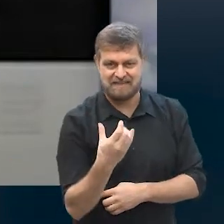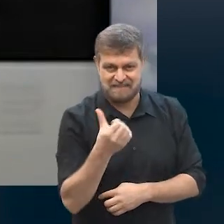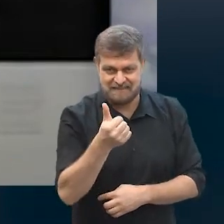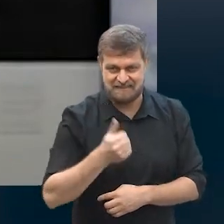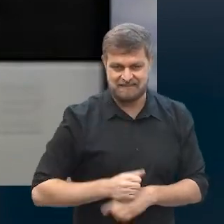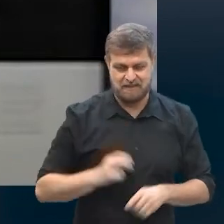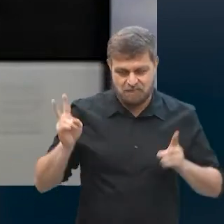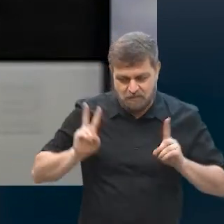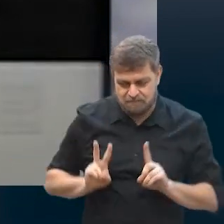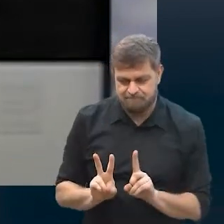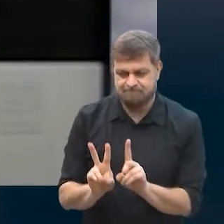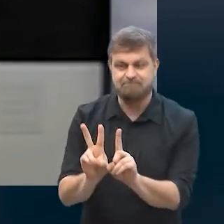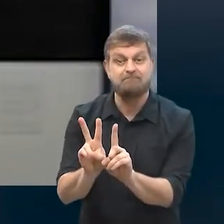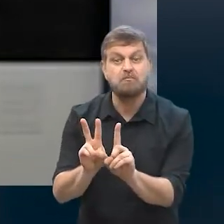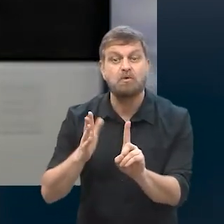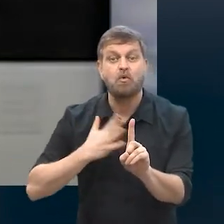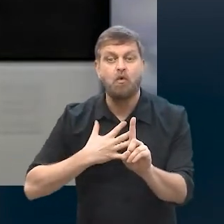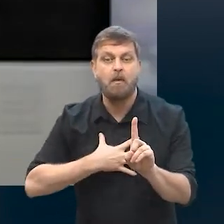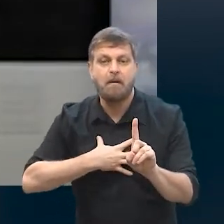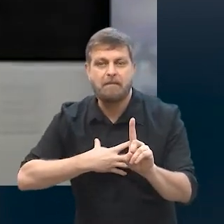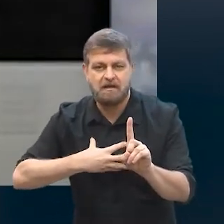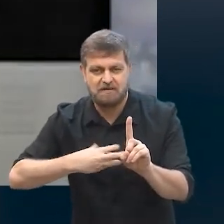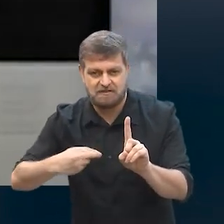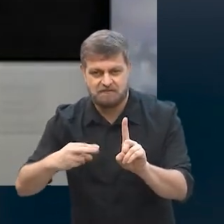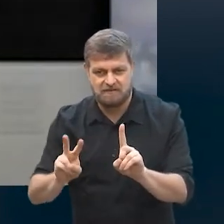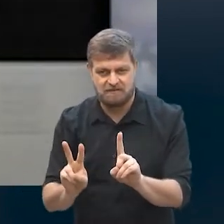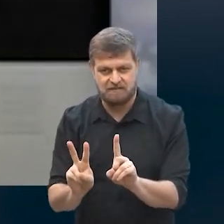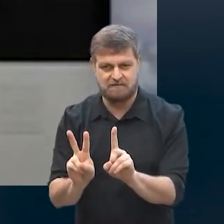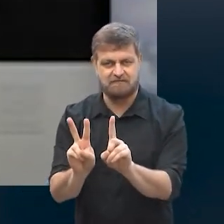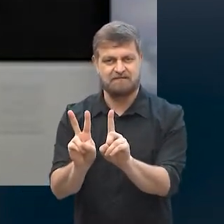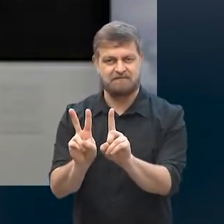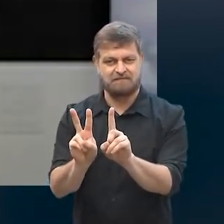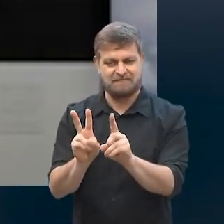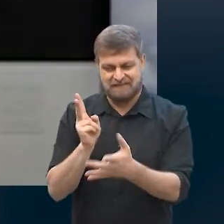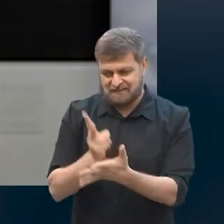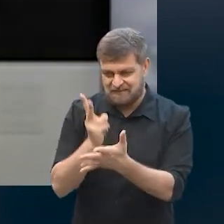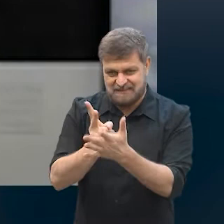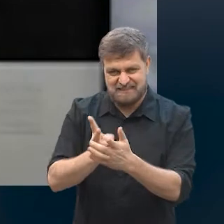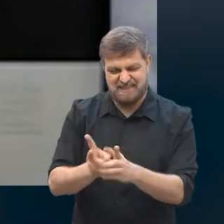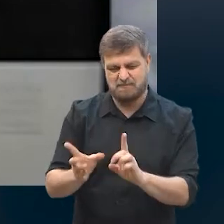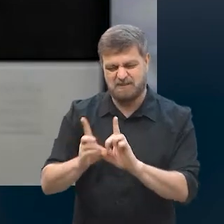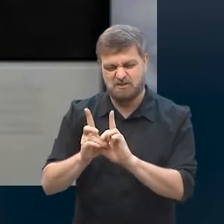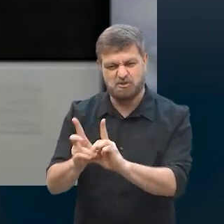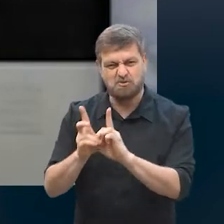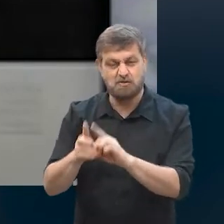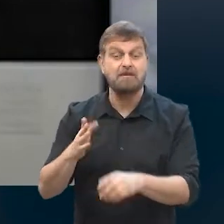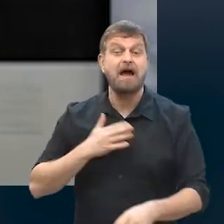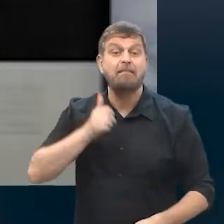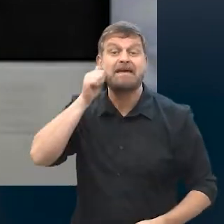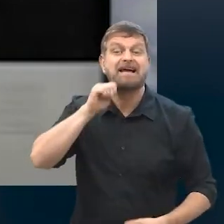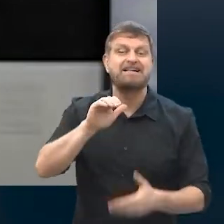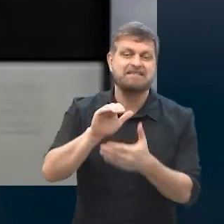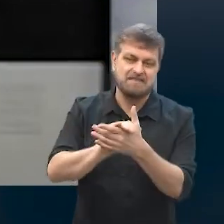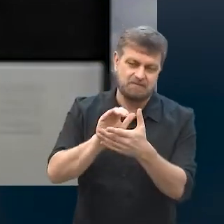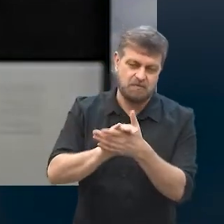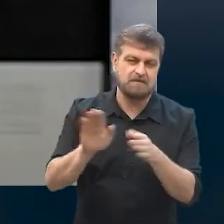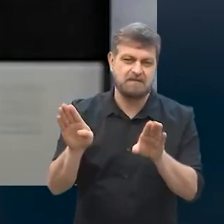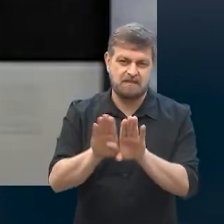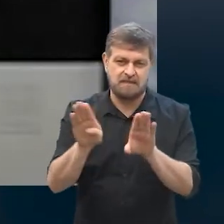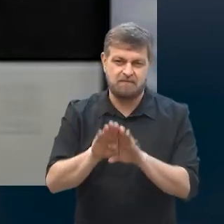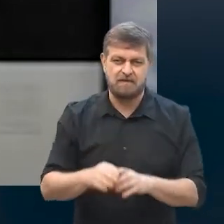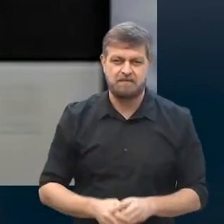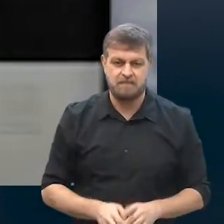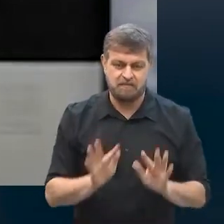crescerem e acompanhei e acompanho muito os meus filhos, a minha esposa. Então, assim, eu tenho hoje